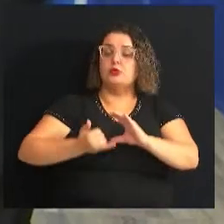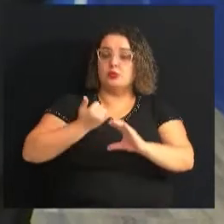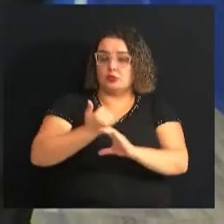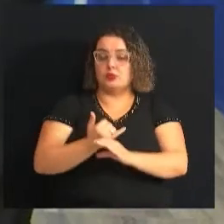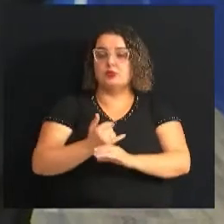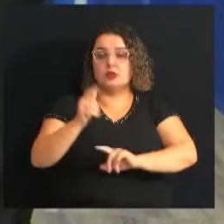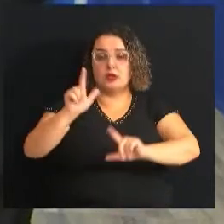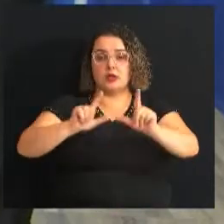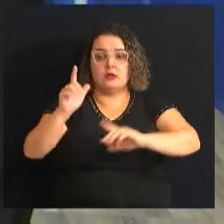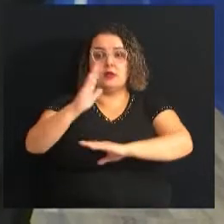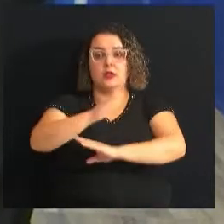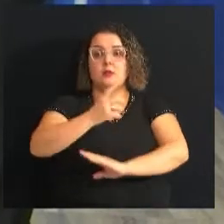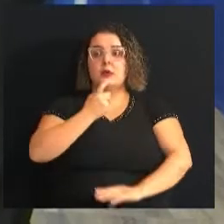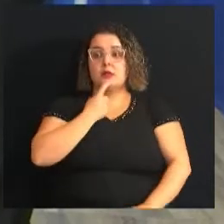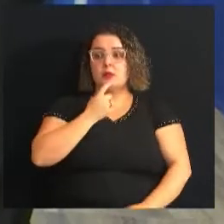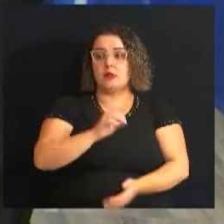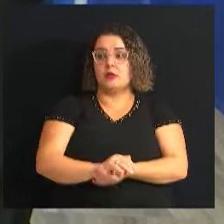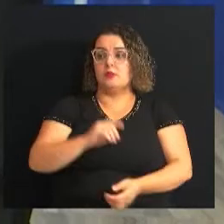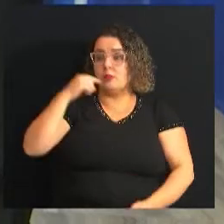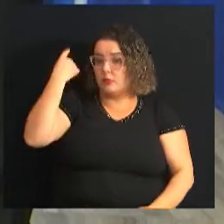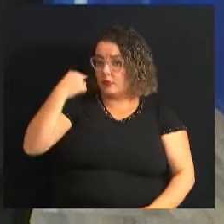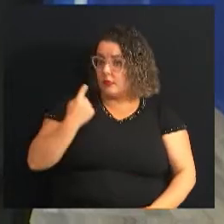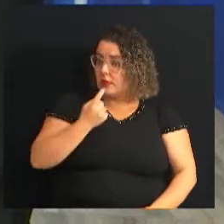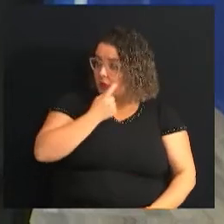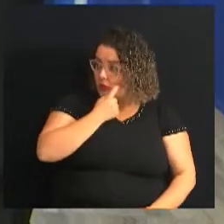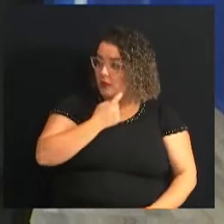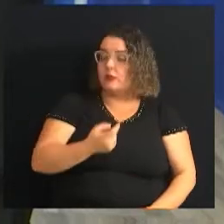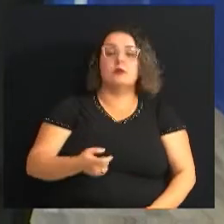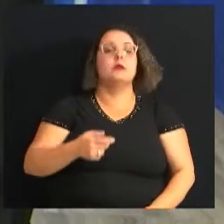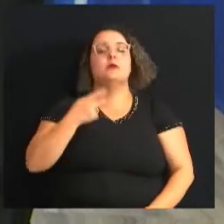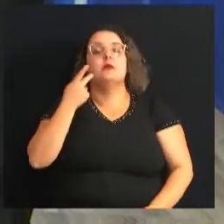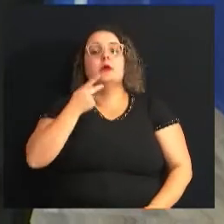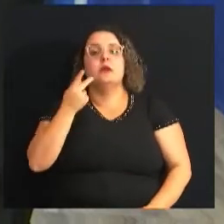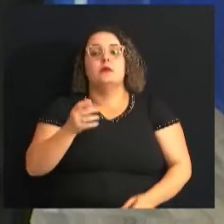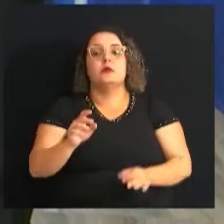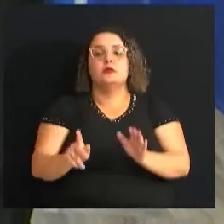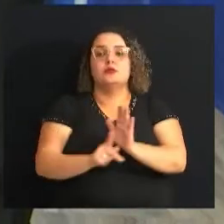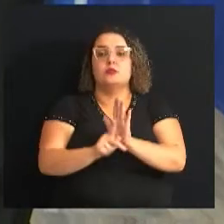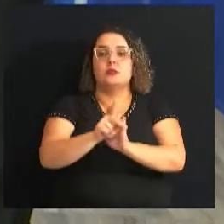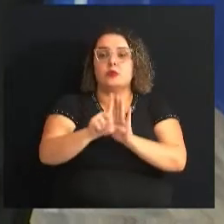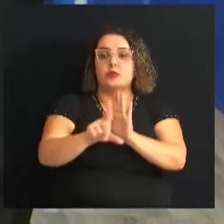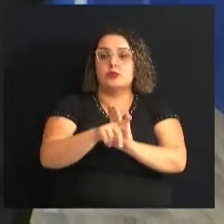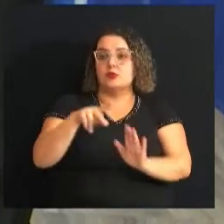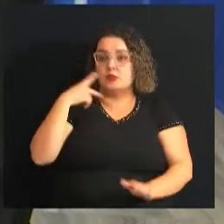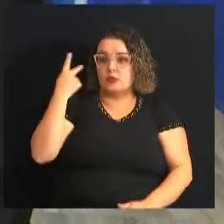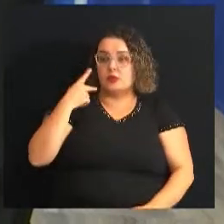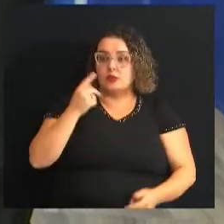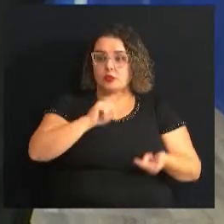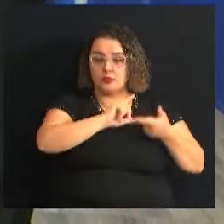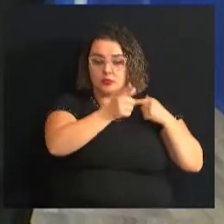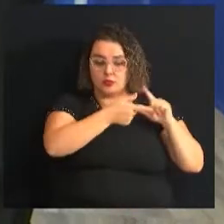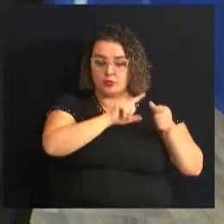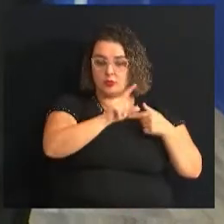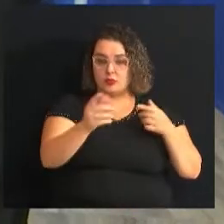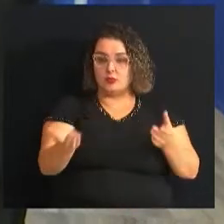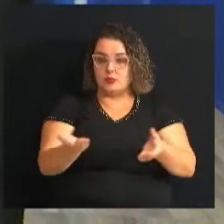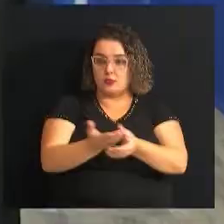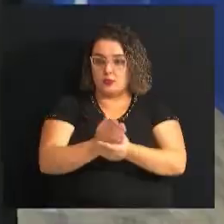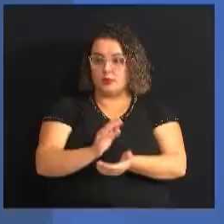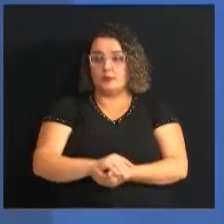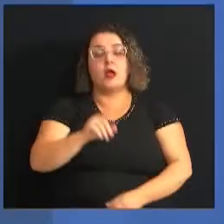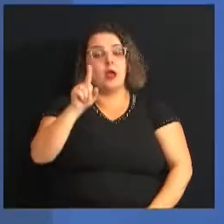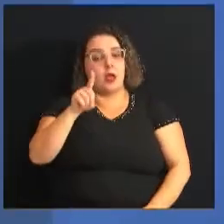youtube.com/TV Câmara Campinas. Mina Abreu, a gente fala agora sobre um projeto de lei de autoria do vereador Major Jaime que foi protocolado. Isso,